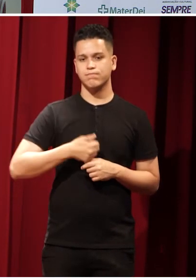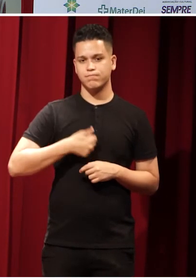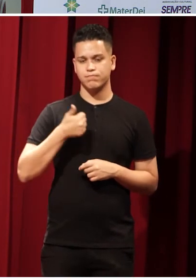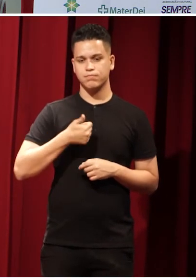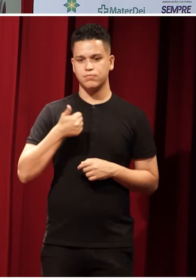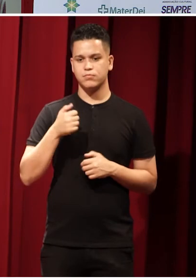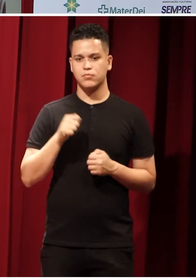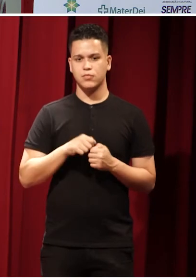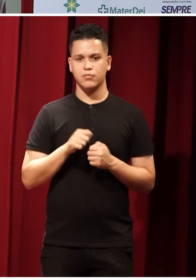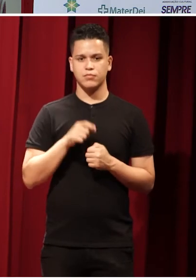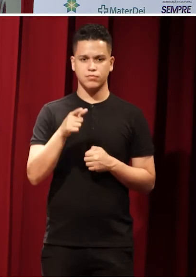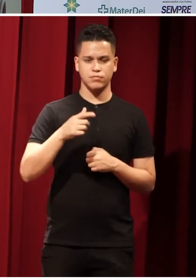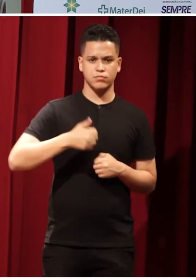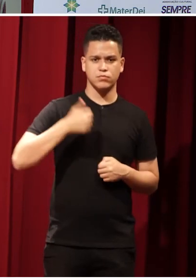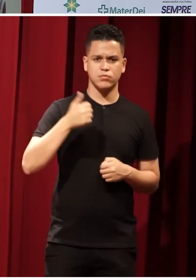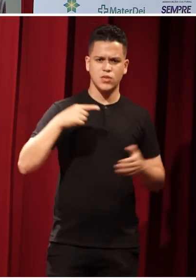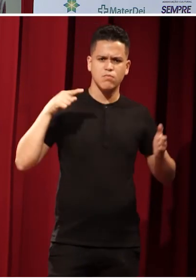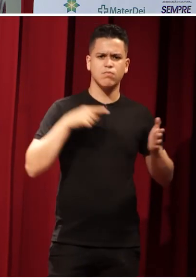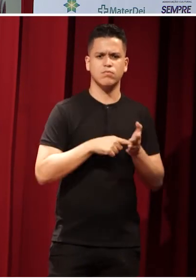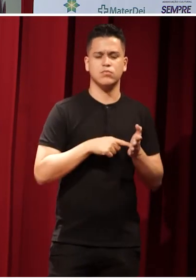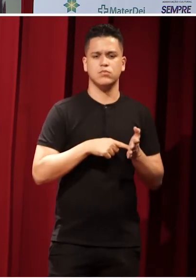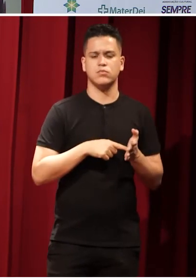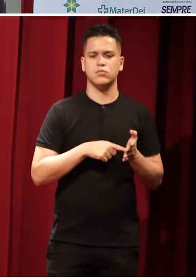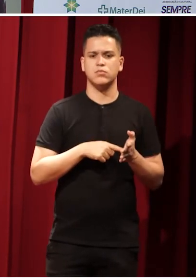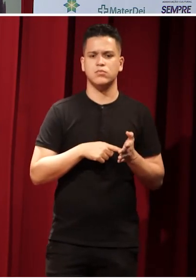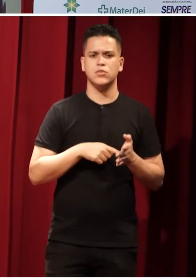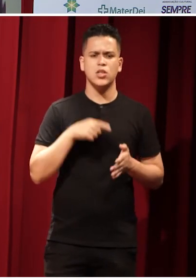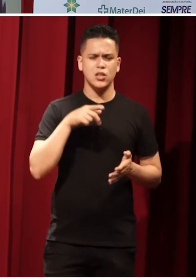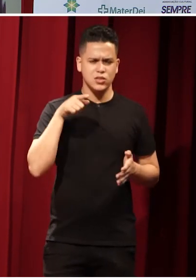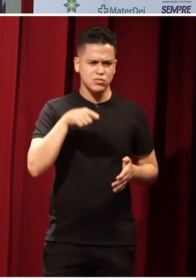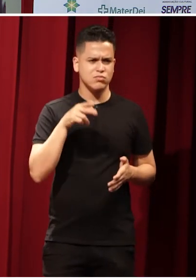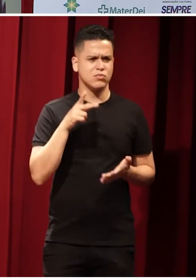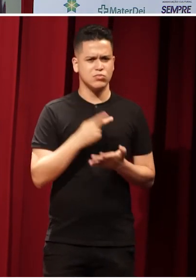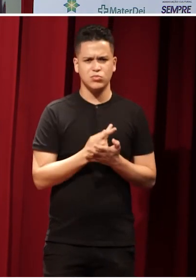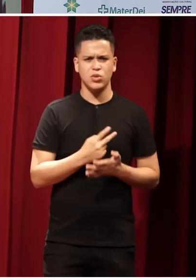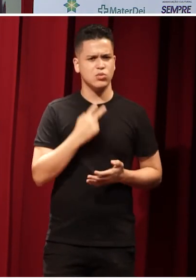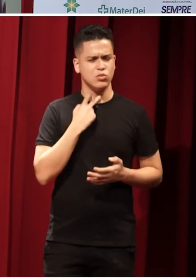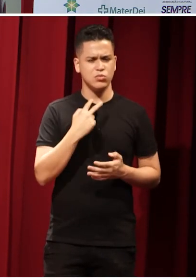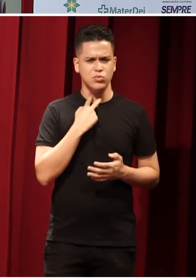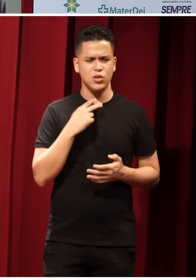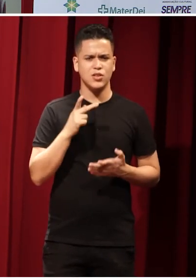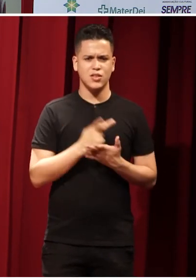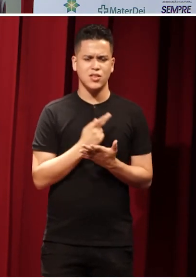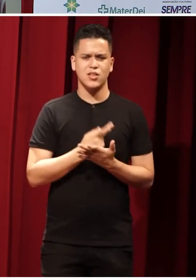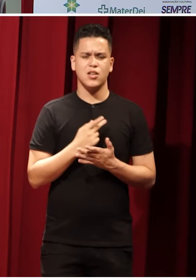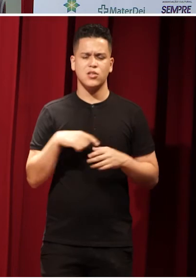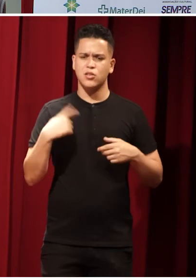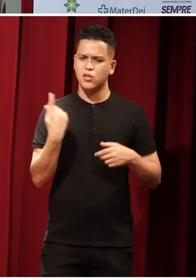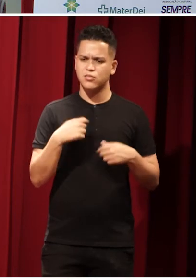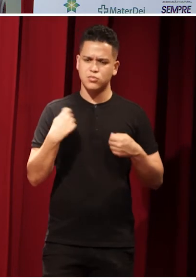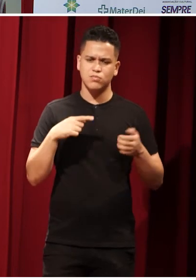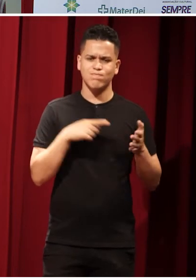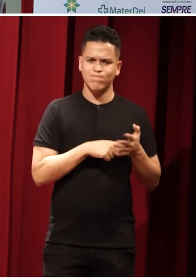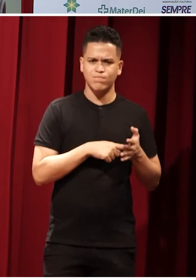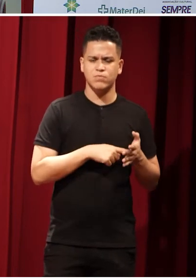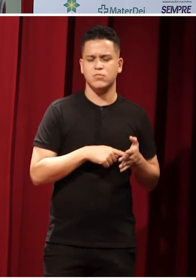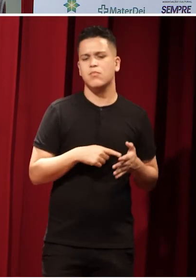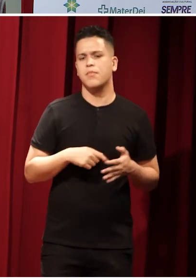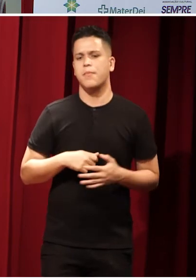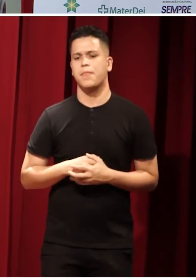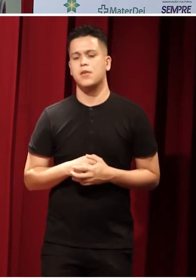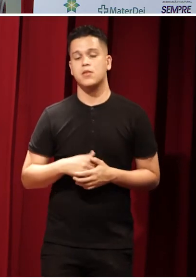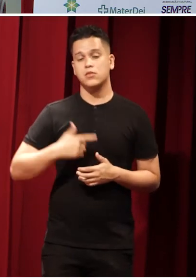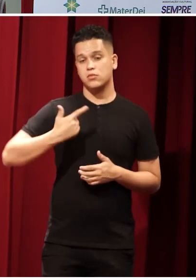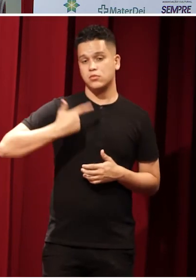responsabilidade é dupla. Em primeiro lugar, é fazer isso que você está fazendo, é denunciar. Isso está acontecendo, isso